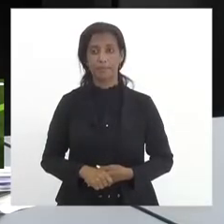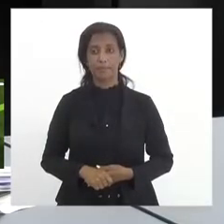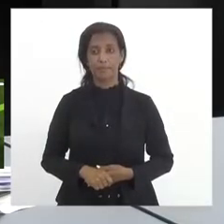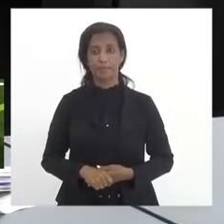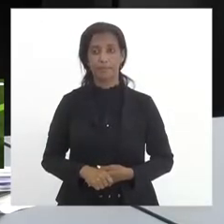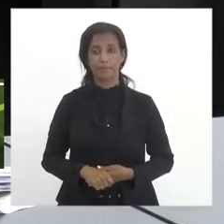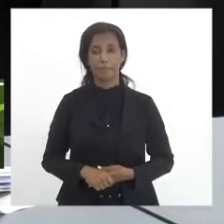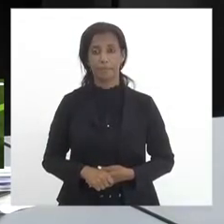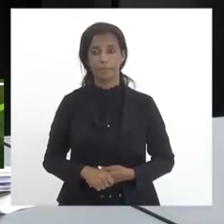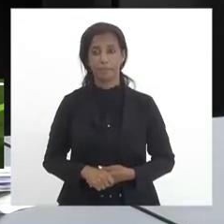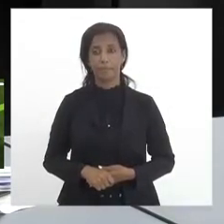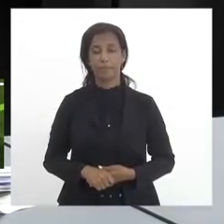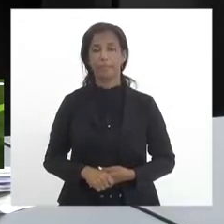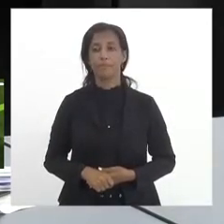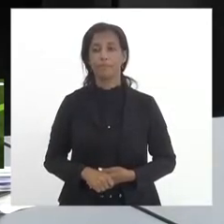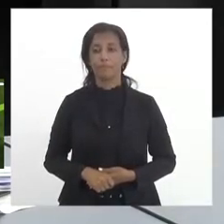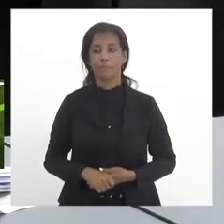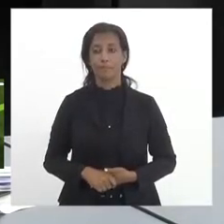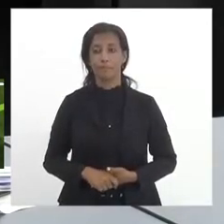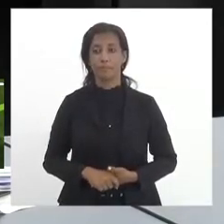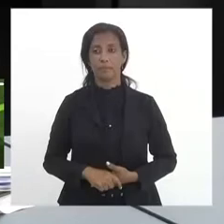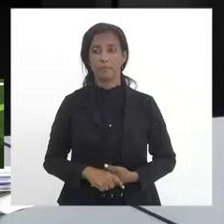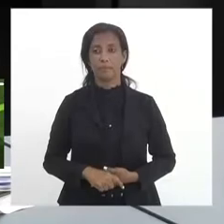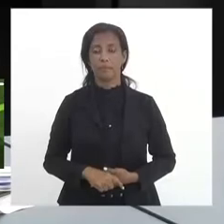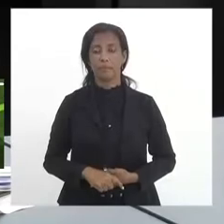mesmo jeito? Não é?